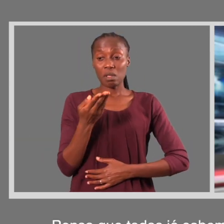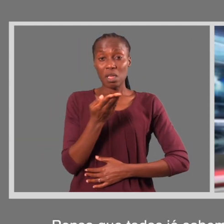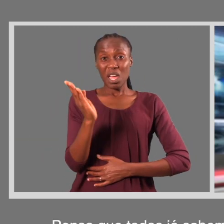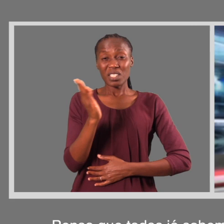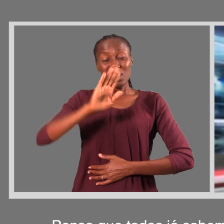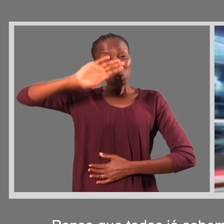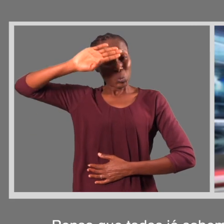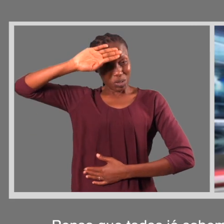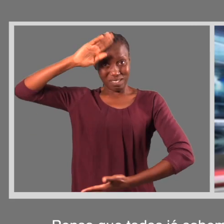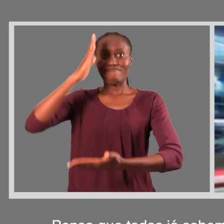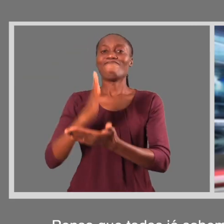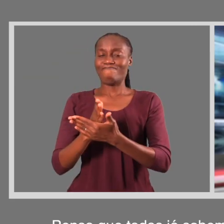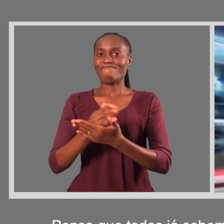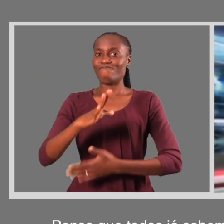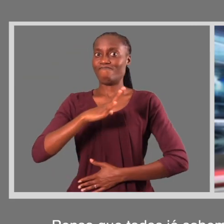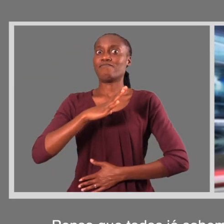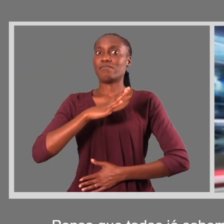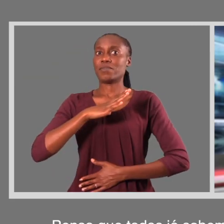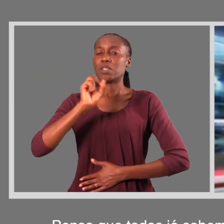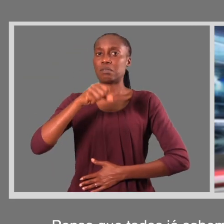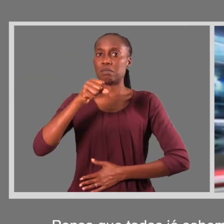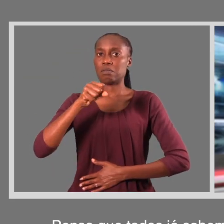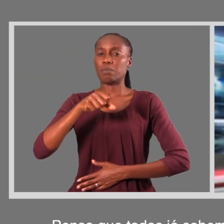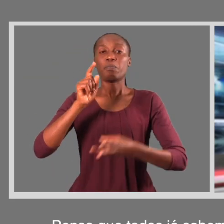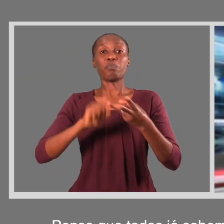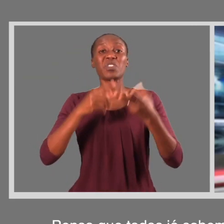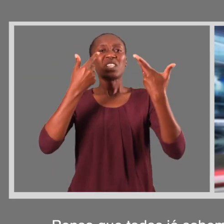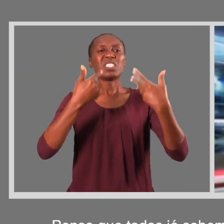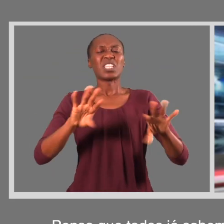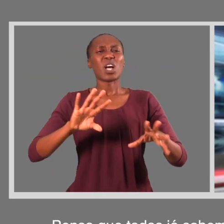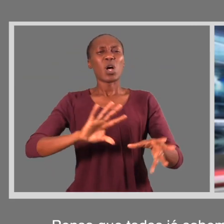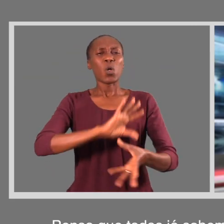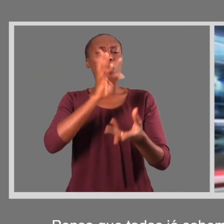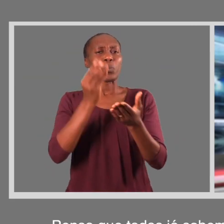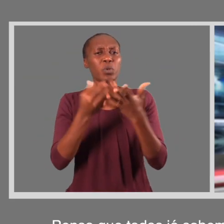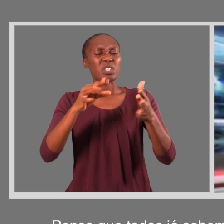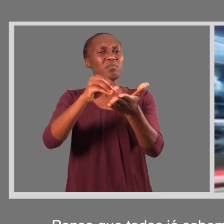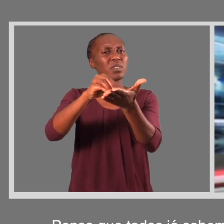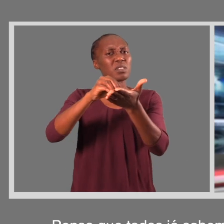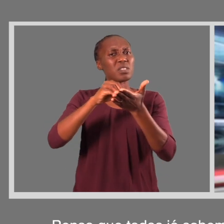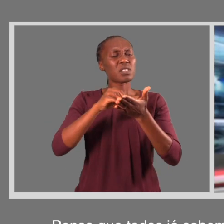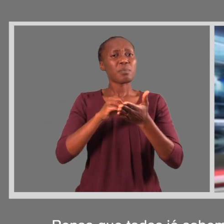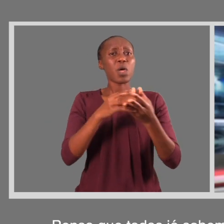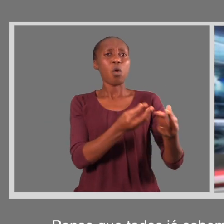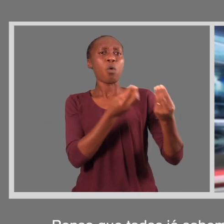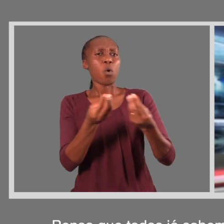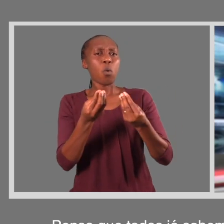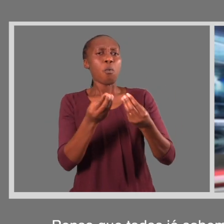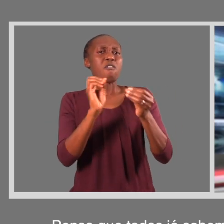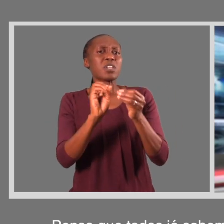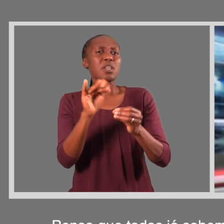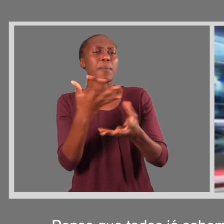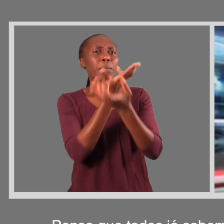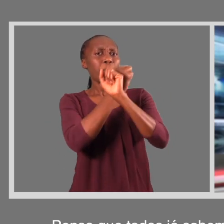e acho que todos já recebemos as medidas de prevenção, quais